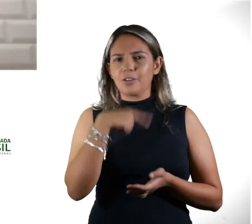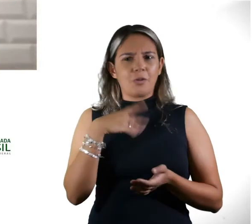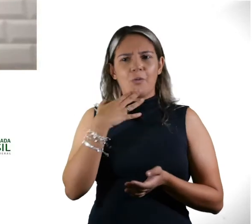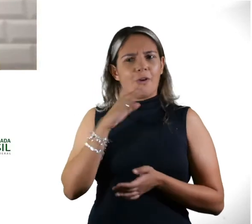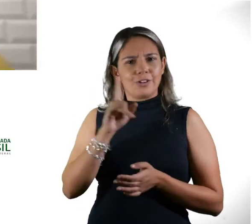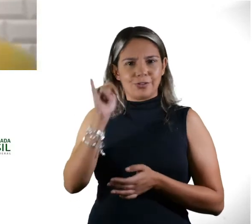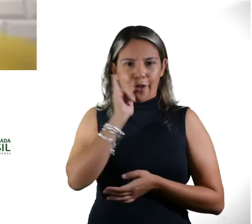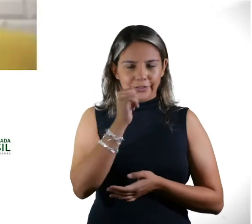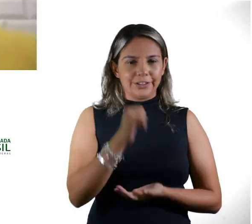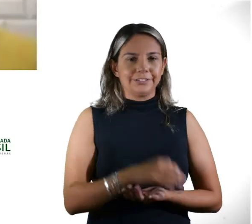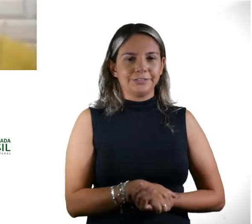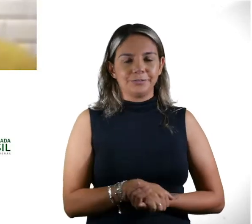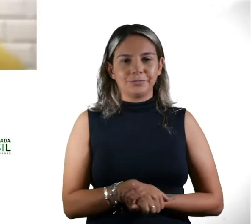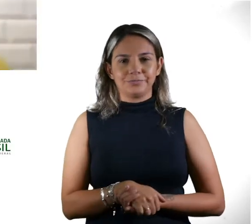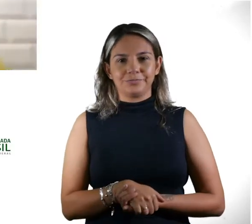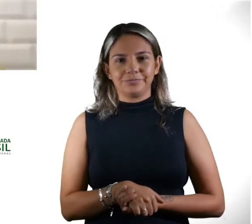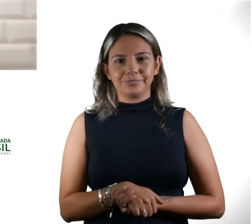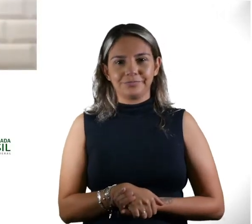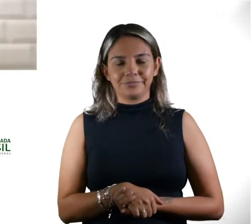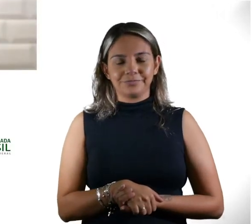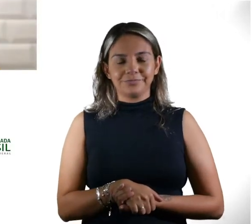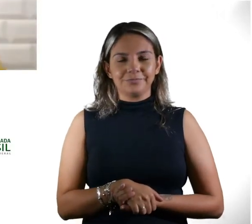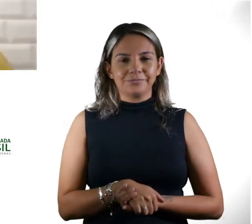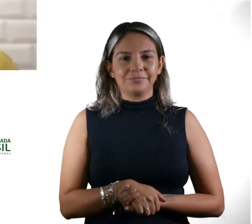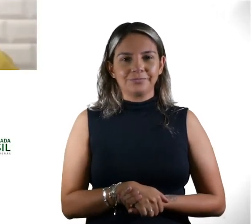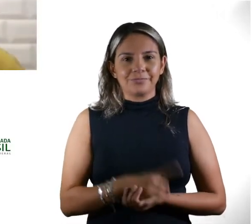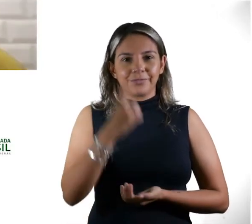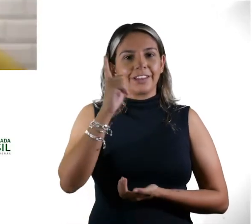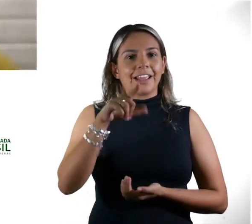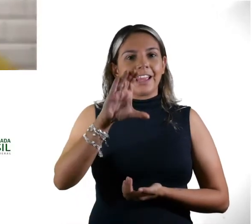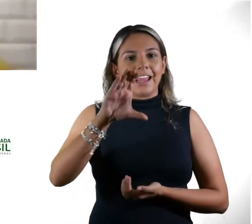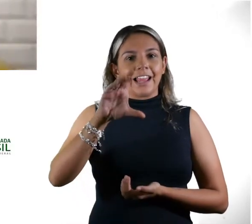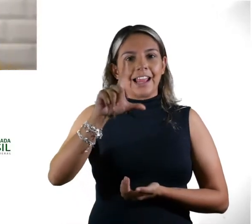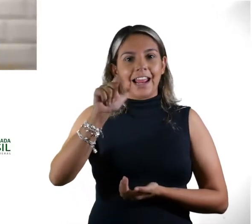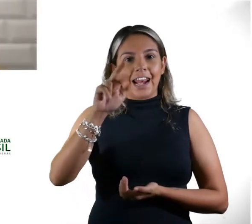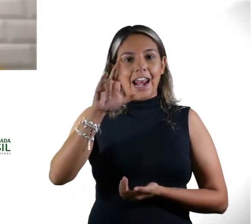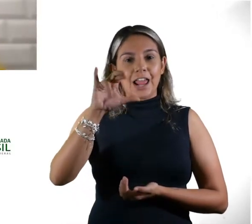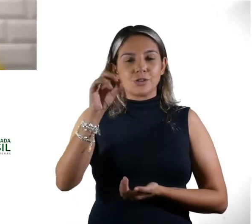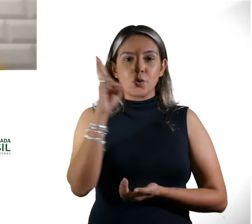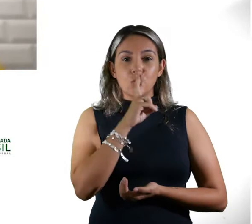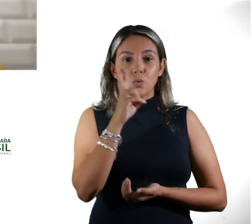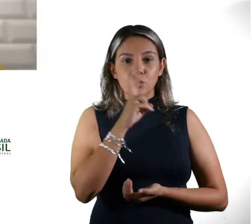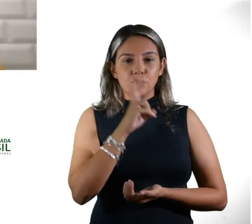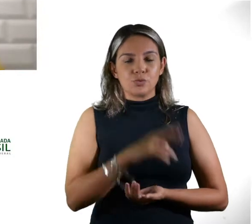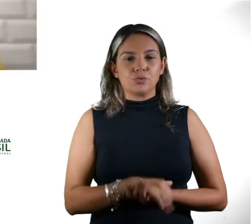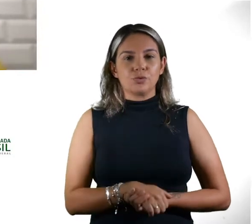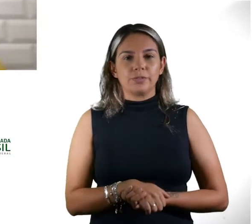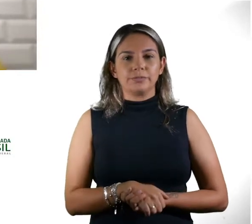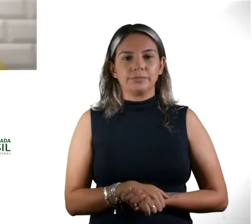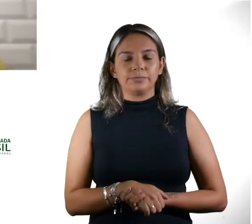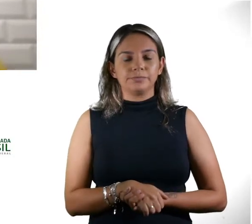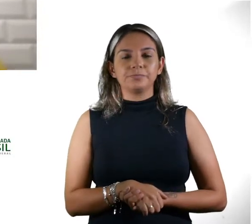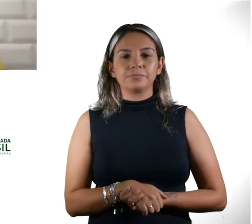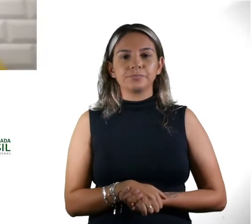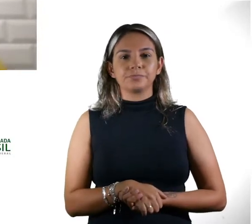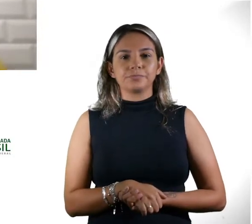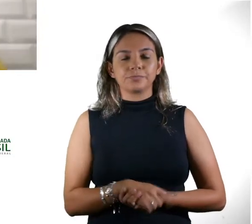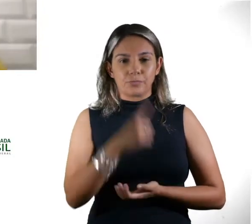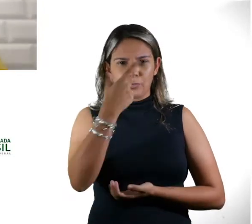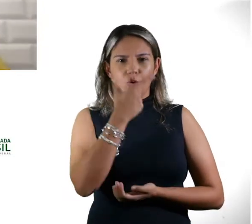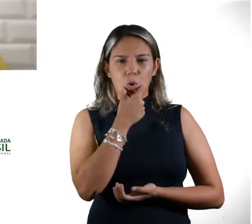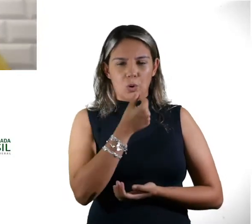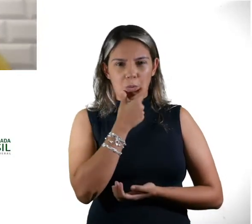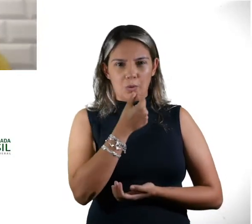pra gente. Russa, uma história, é um clássico russo, né? É um conto russo de um